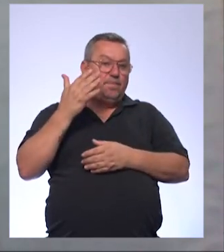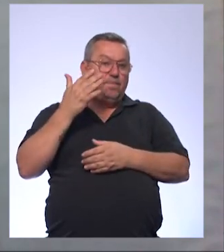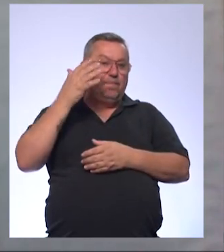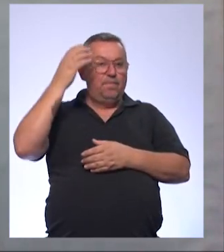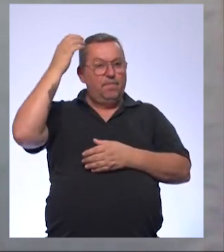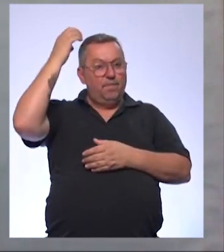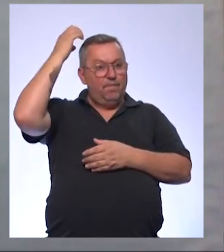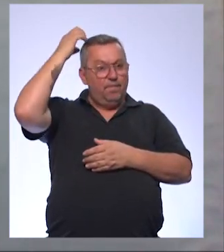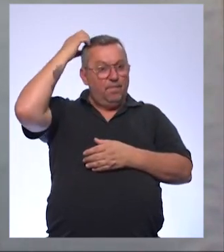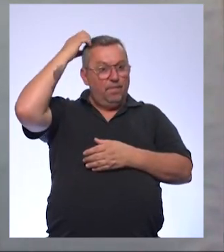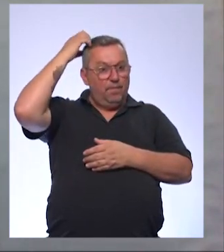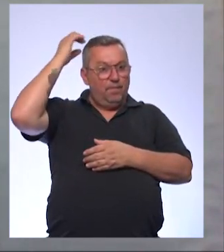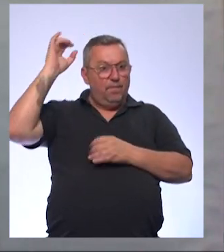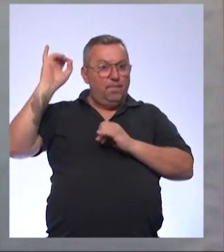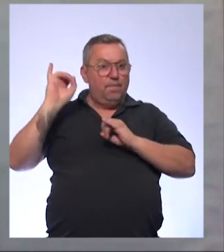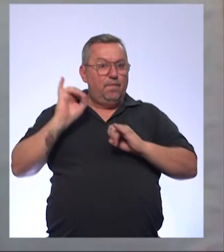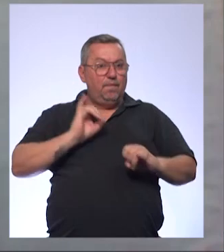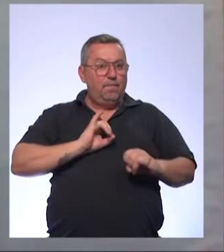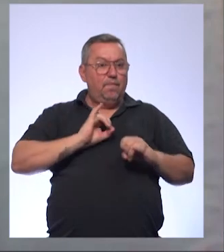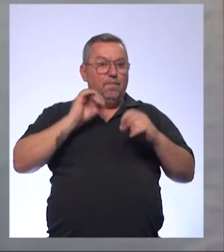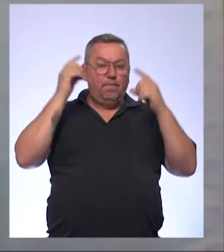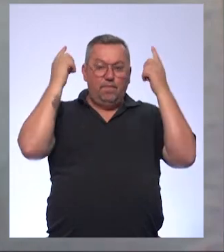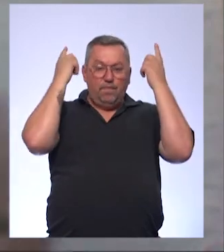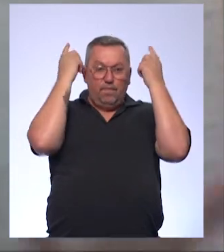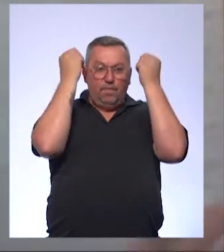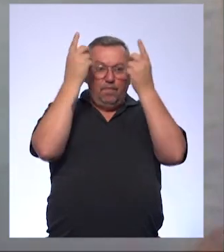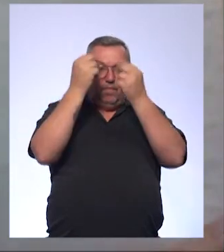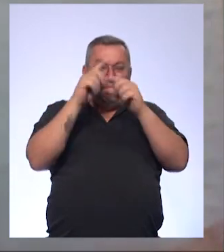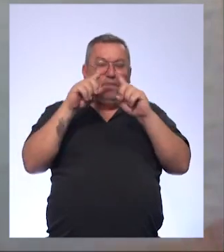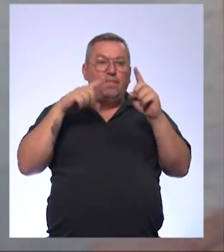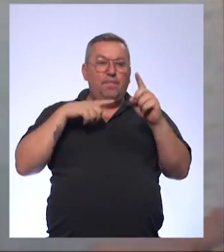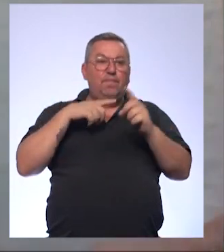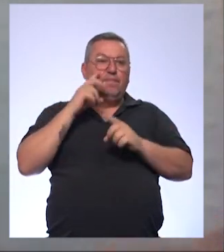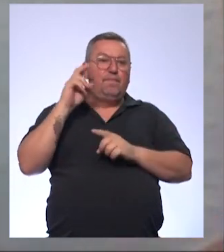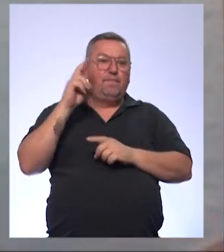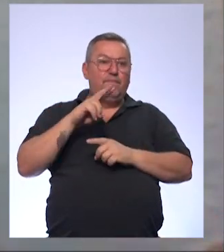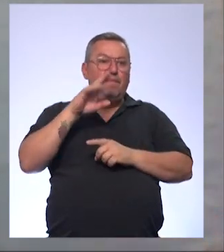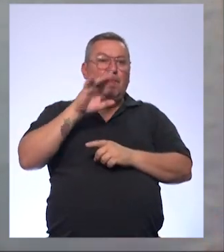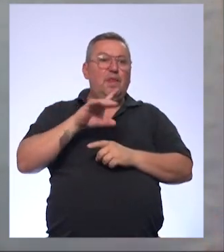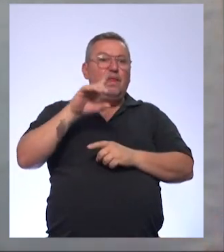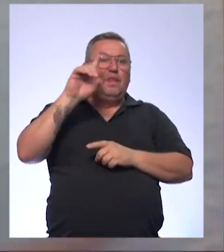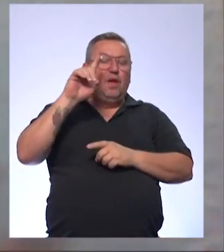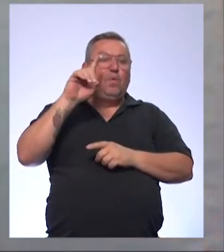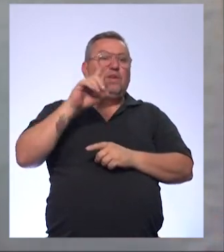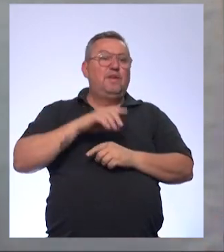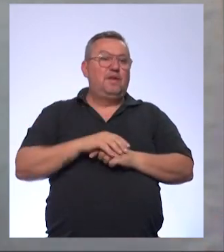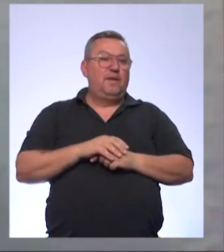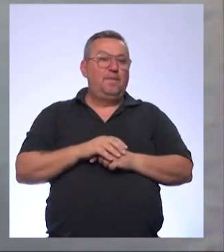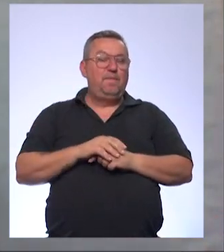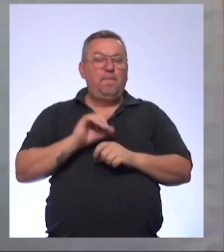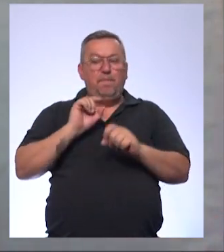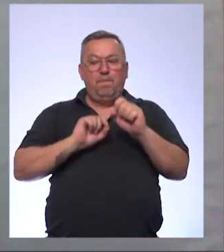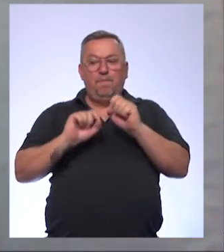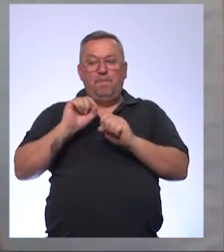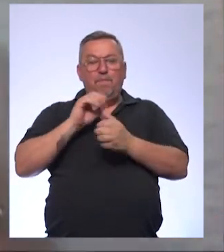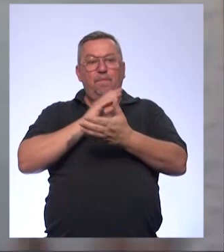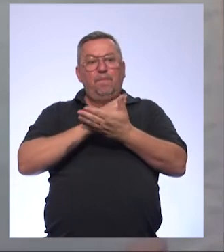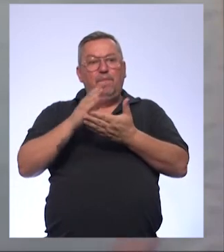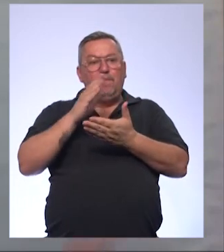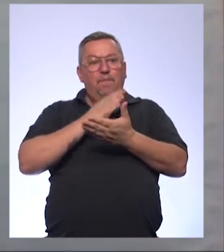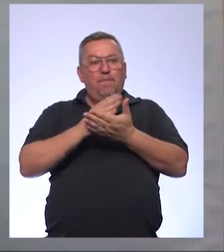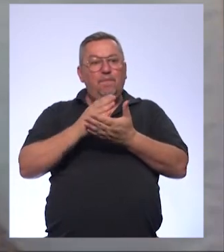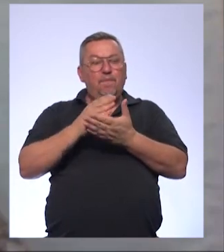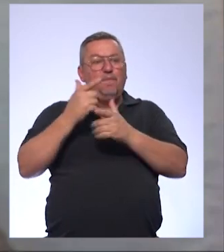reis, os imperadores gregos e egípcios eram considerados deuses na Terra. E aí começa o